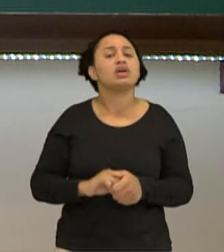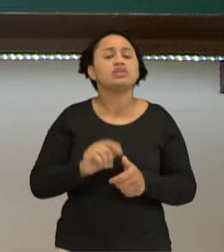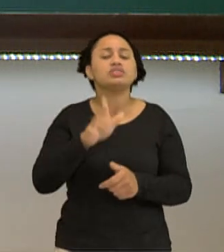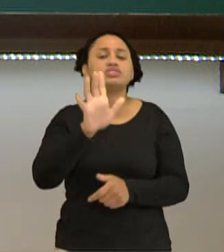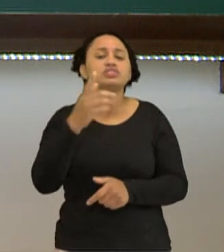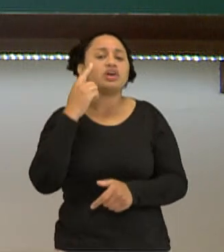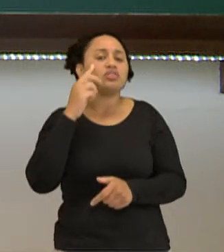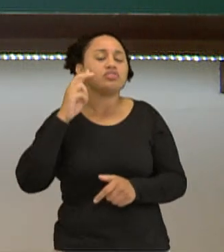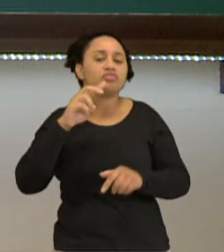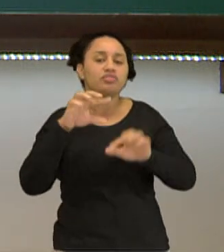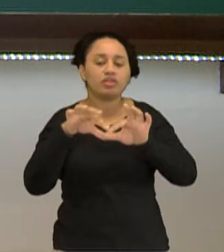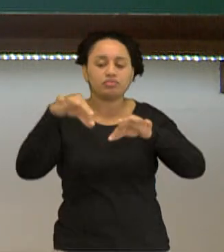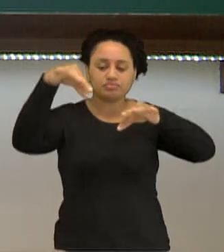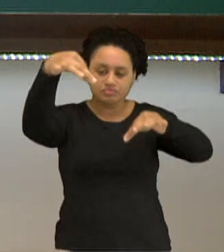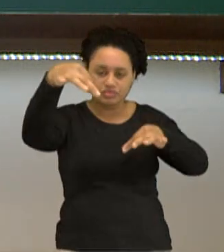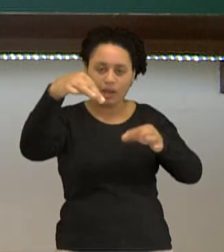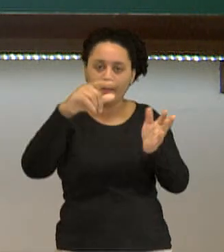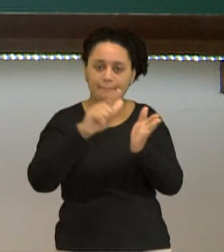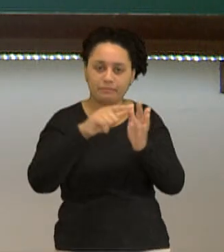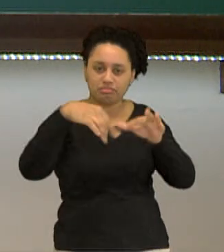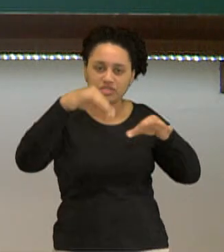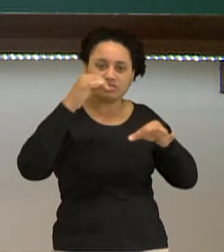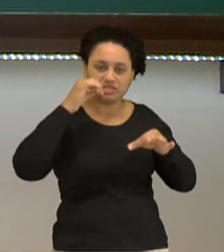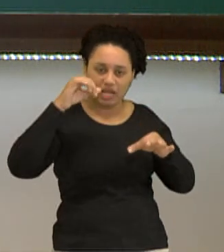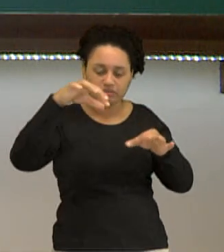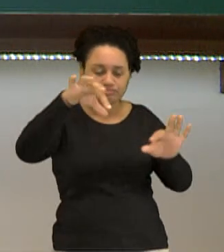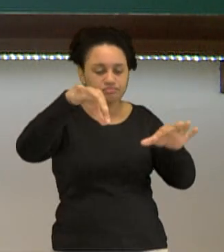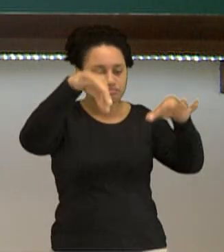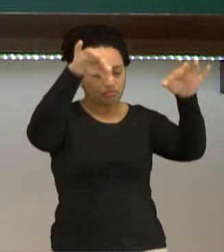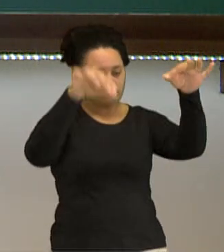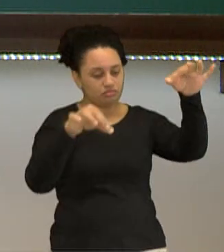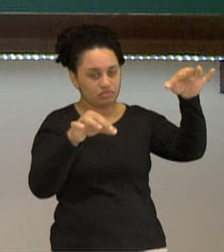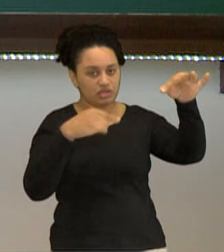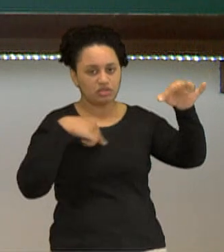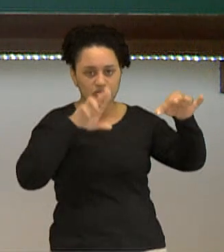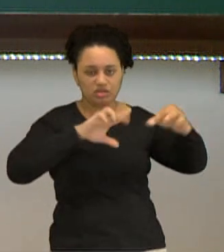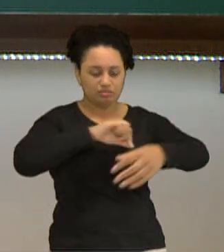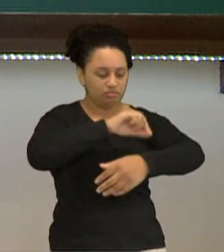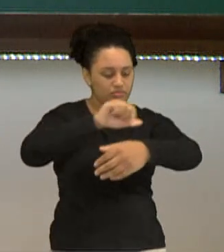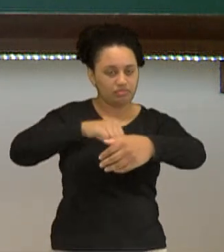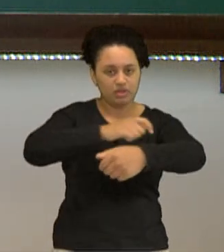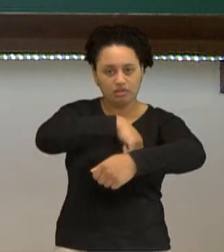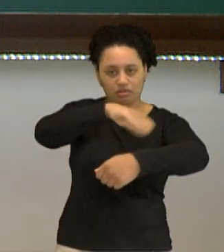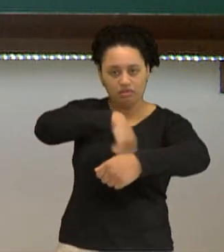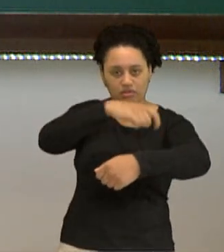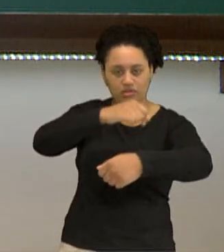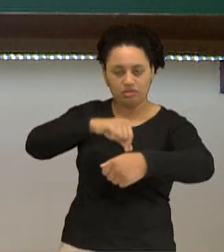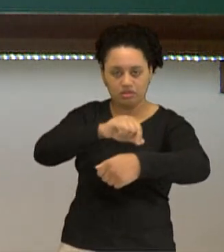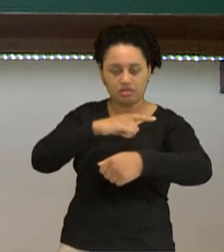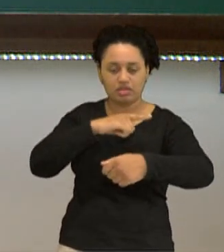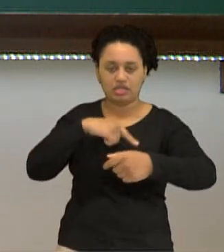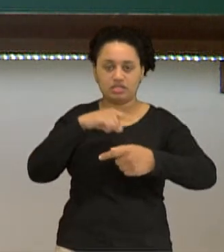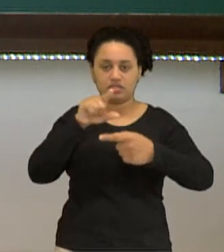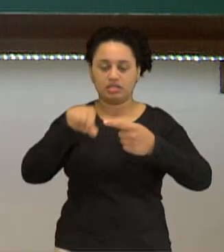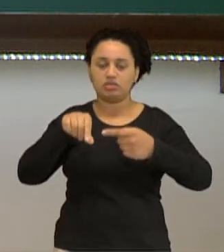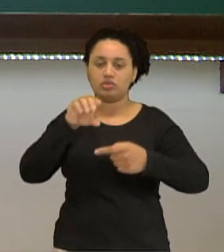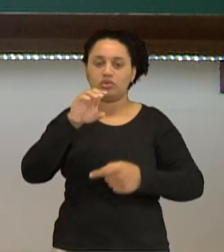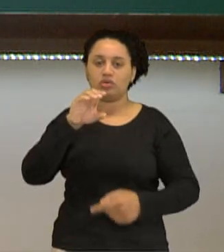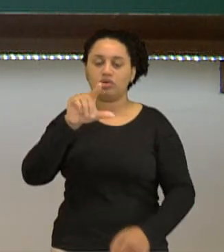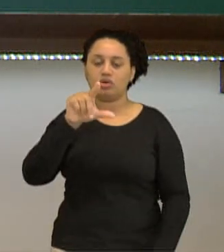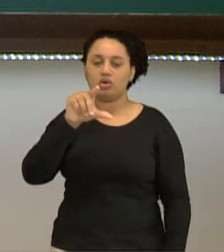no rótulo do sal de cozinha, aquele sal que nós utilizamos para temperar a comida, está escrito lá, cloreto de